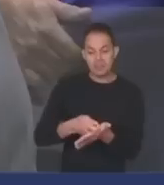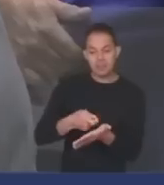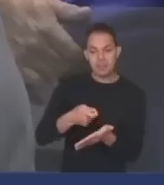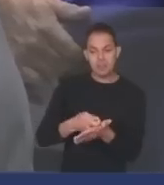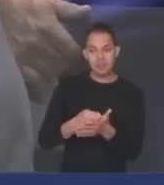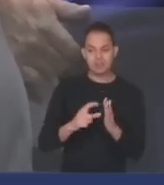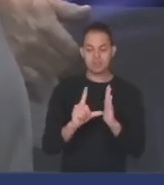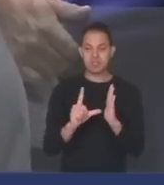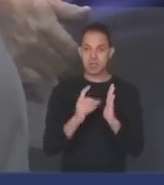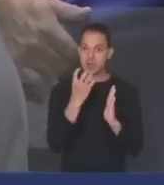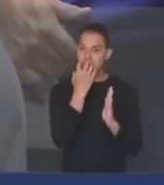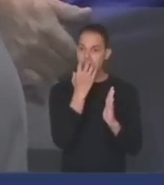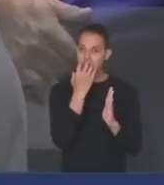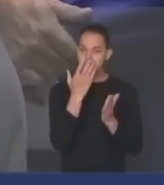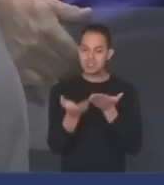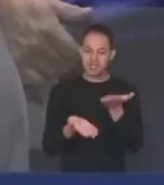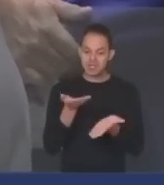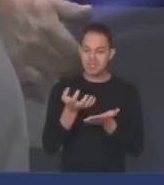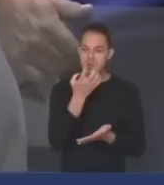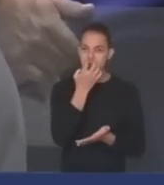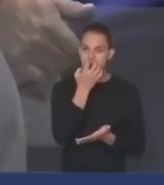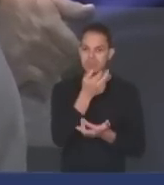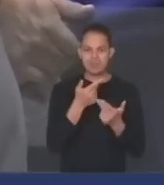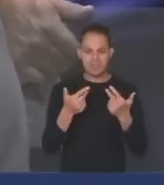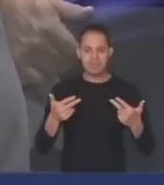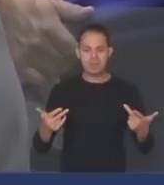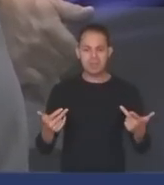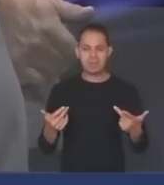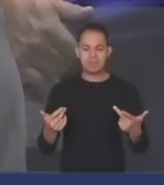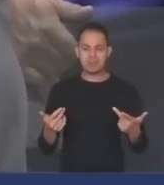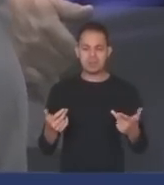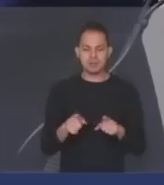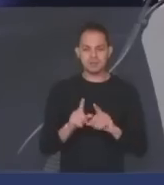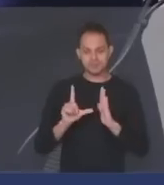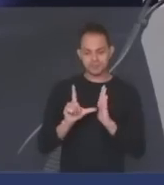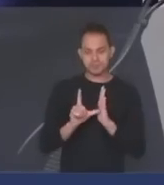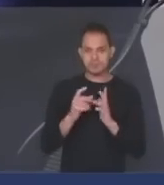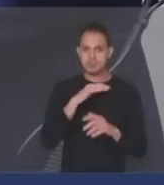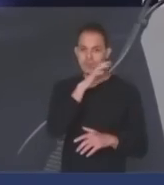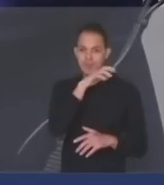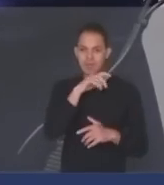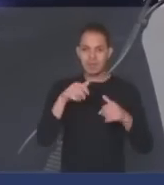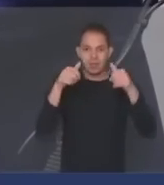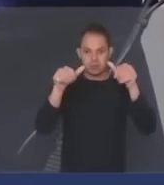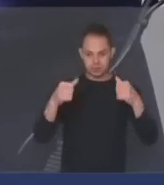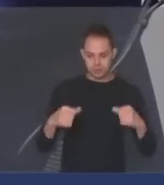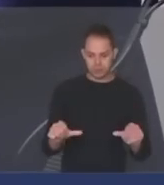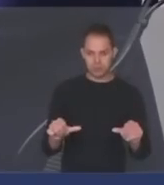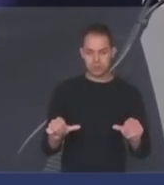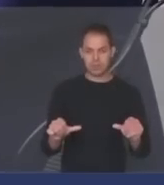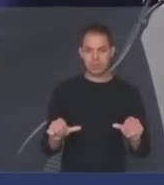pet shopping que lida com os animais, ou os animais domésticos, e que lida, e que ele tenha que colocar um cartaz, que seja